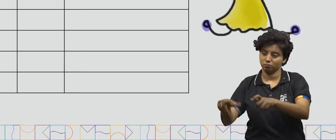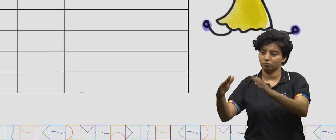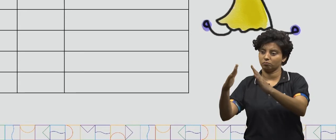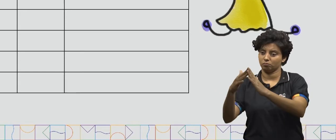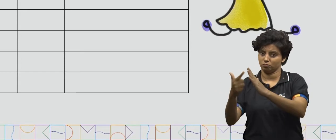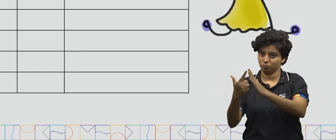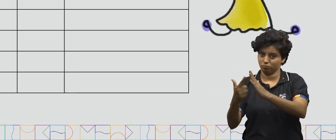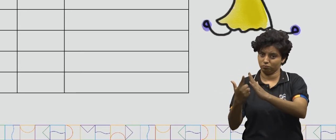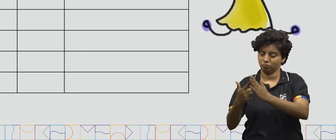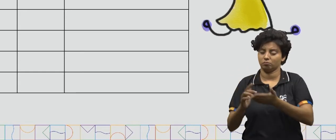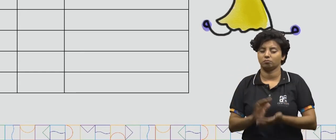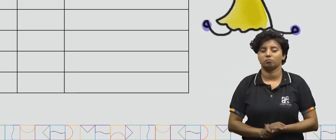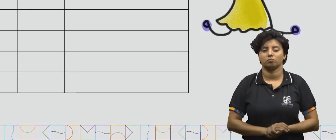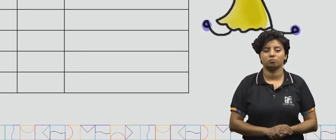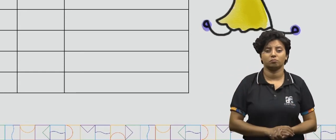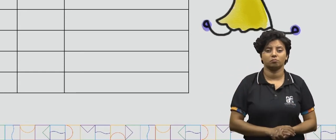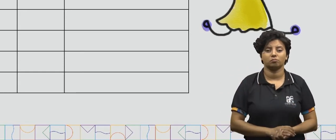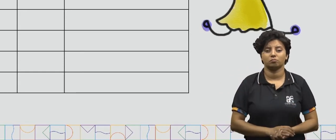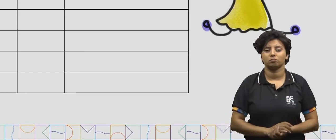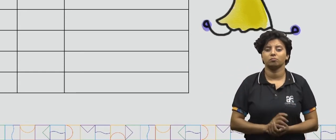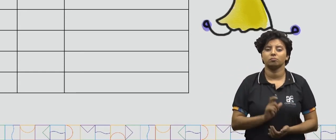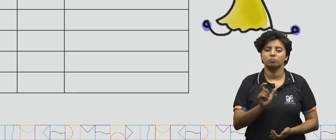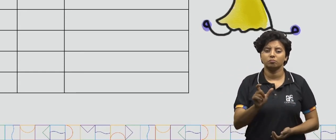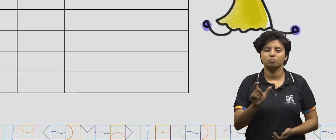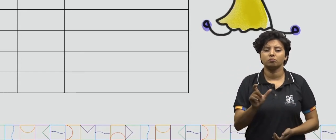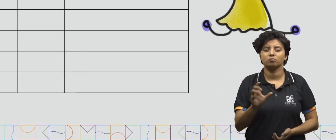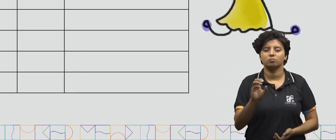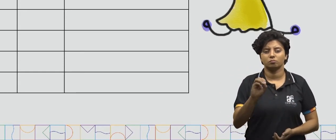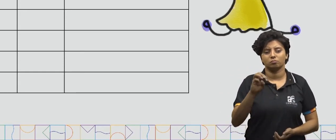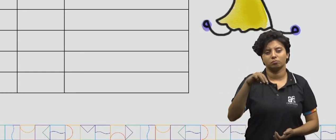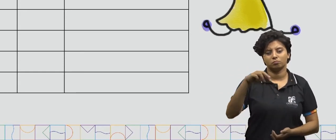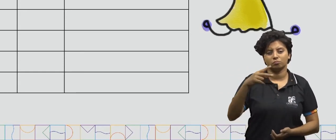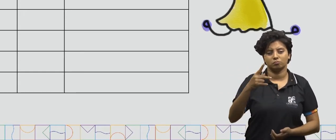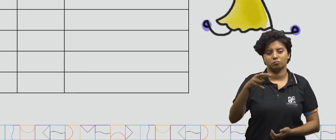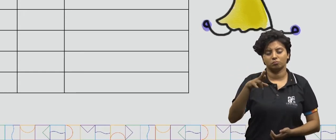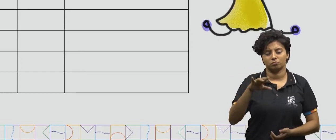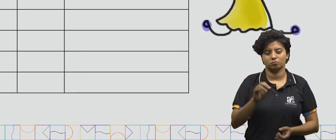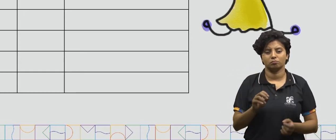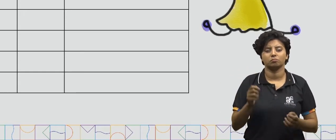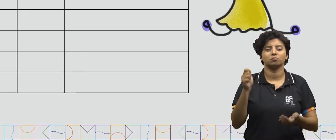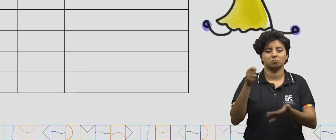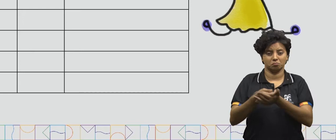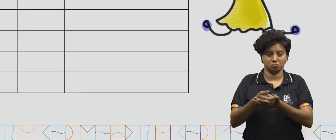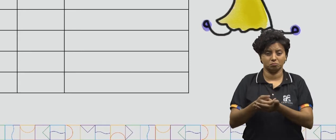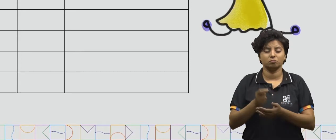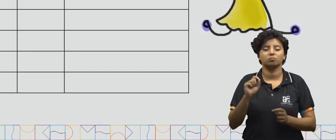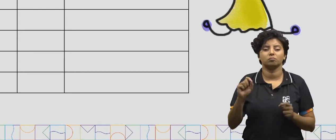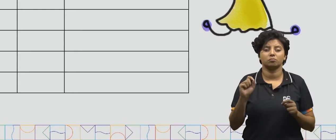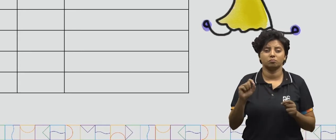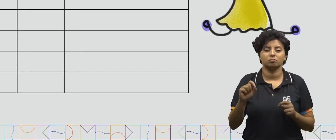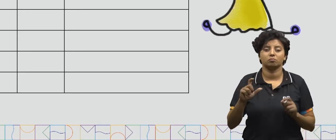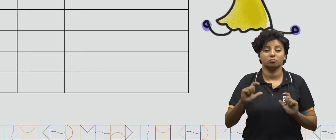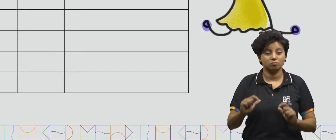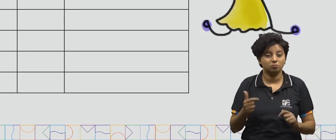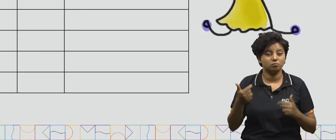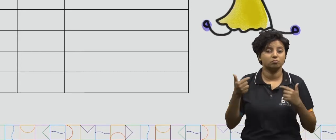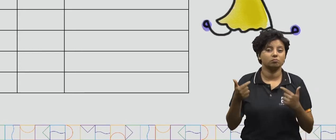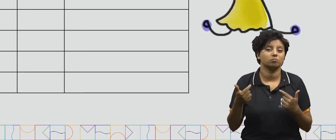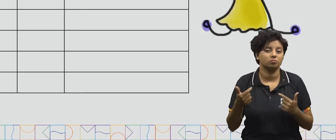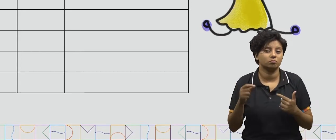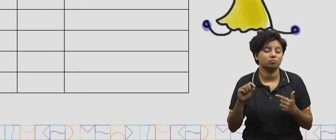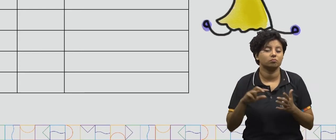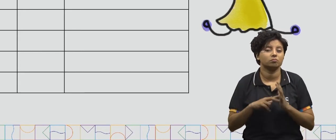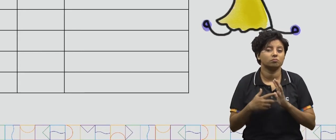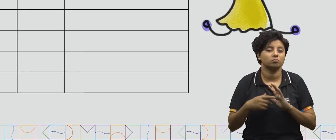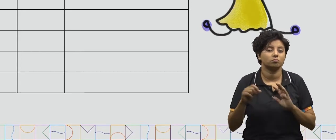tipo de loja. A palavra comprar é verbo ou substantivo? Comprar é uma ação, certo?